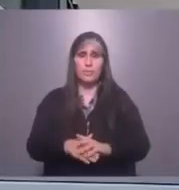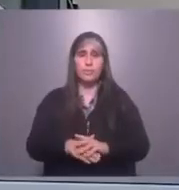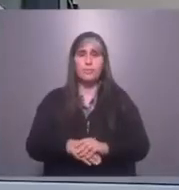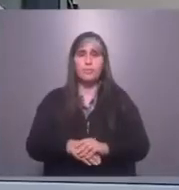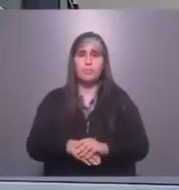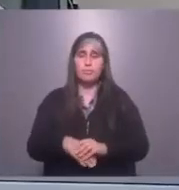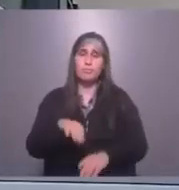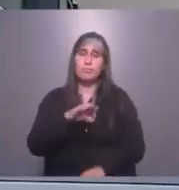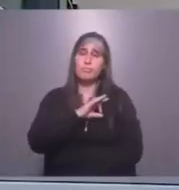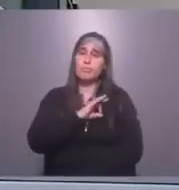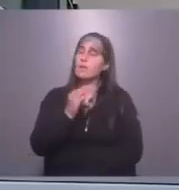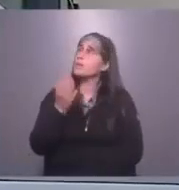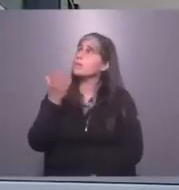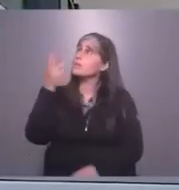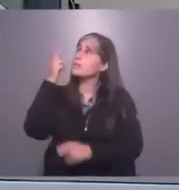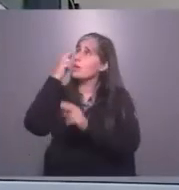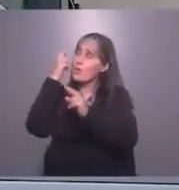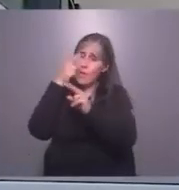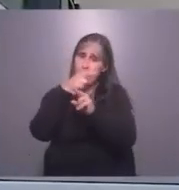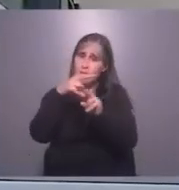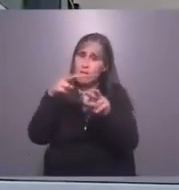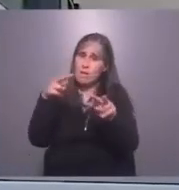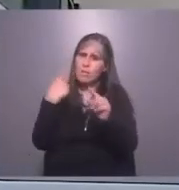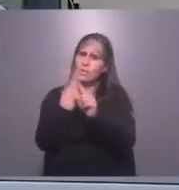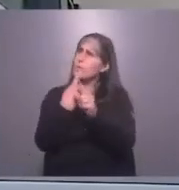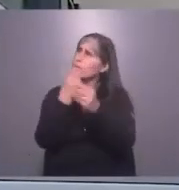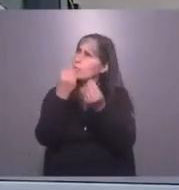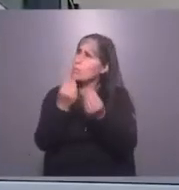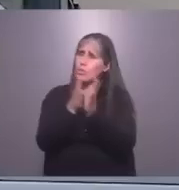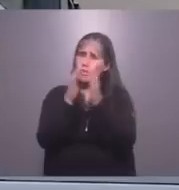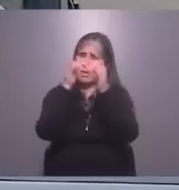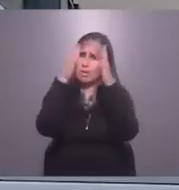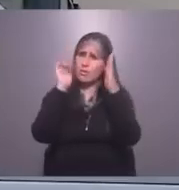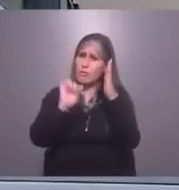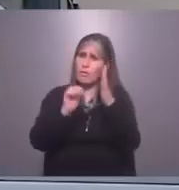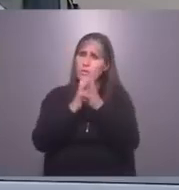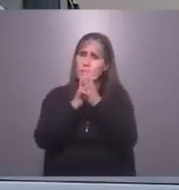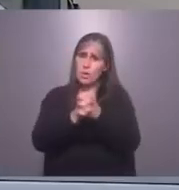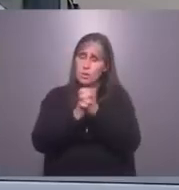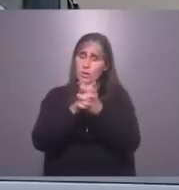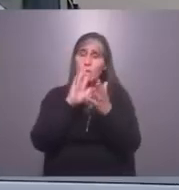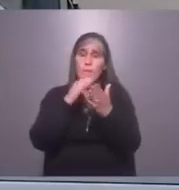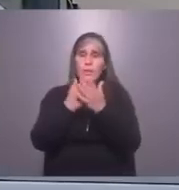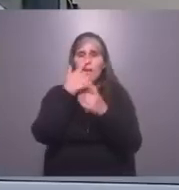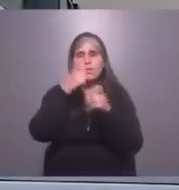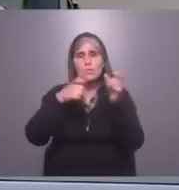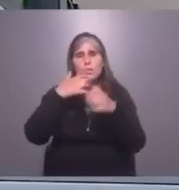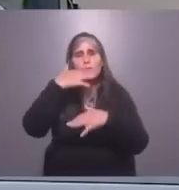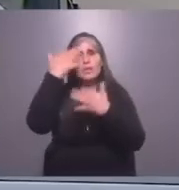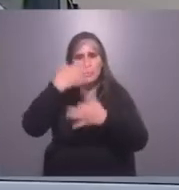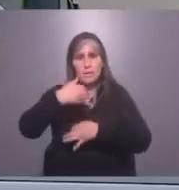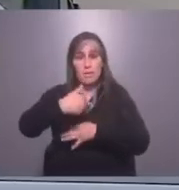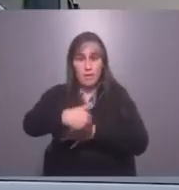nossa vida. Olhais, Senhor, para os dons da vossa Igreja em oração e concedei aos fiéis que os vão